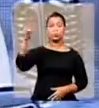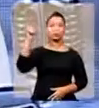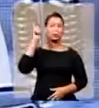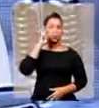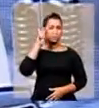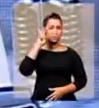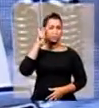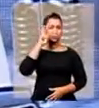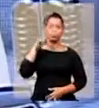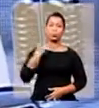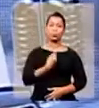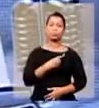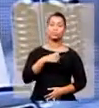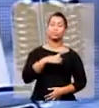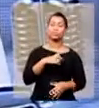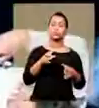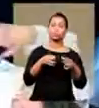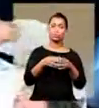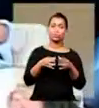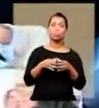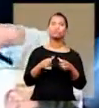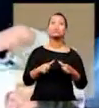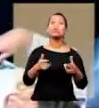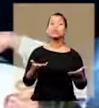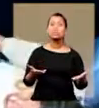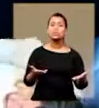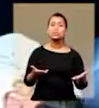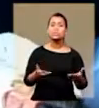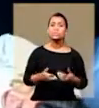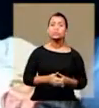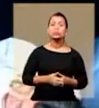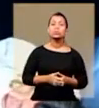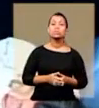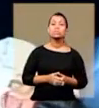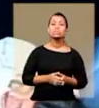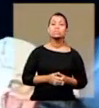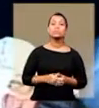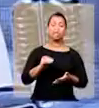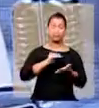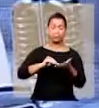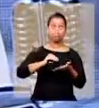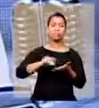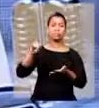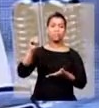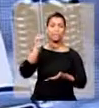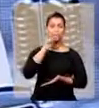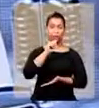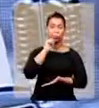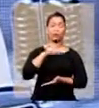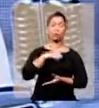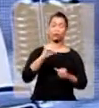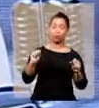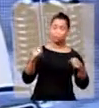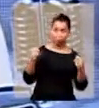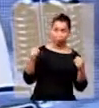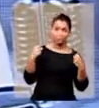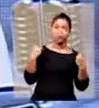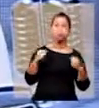Lá na própria secretaria. Tem academia, né? São mais de